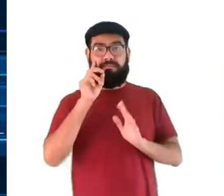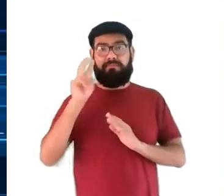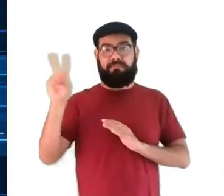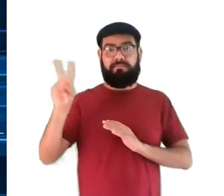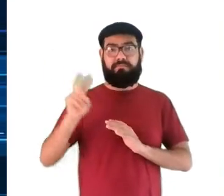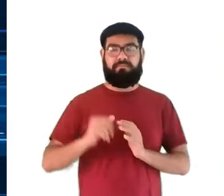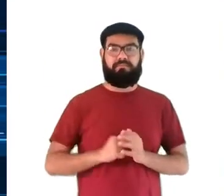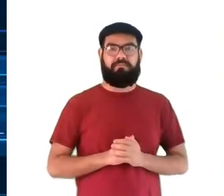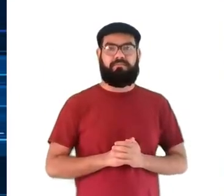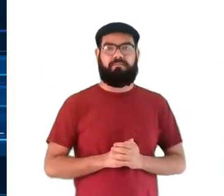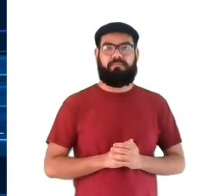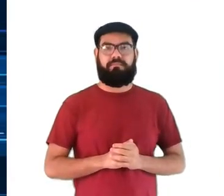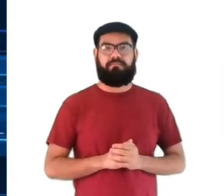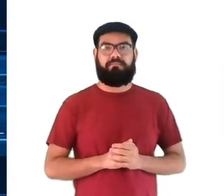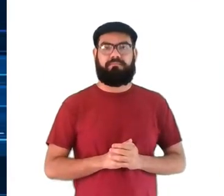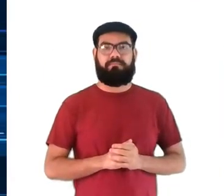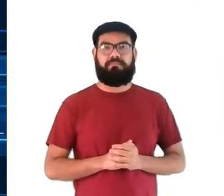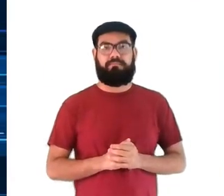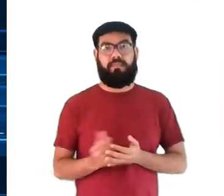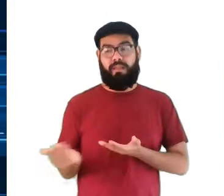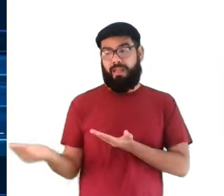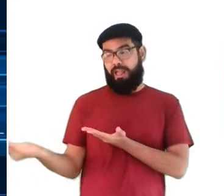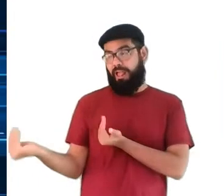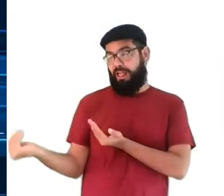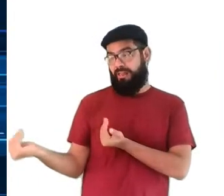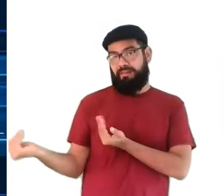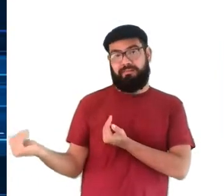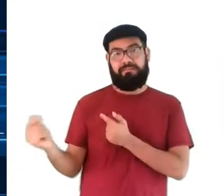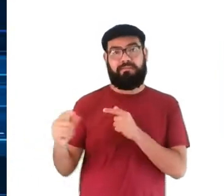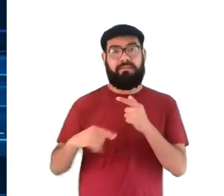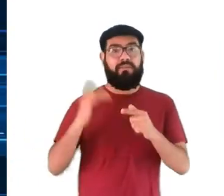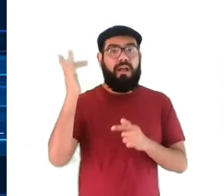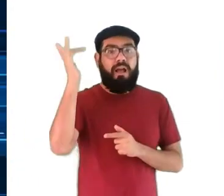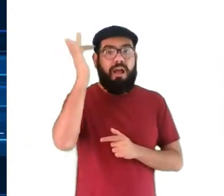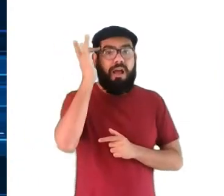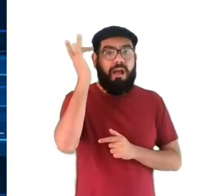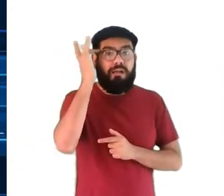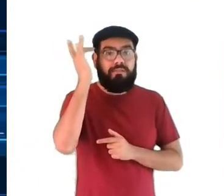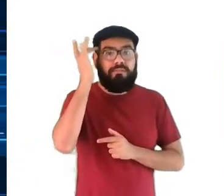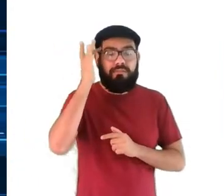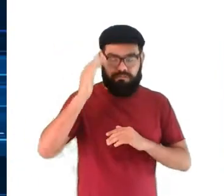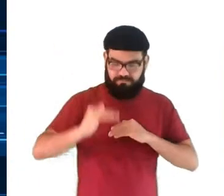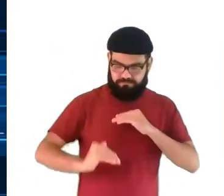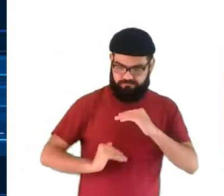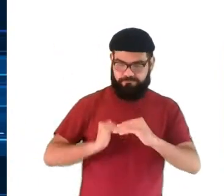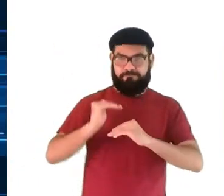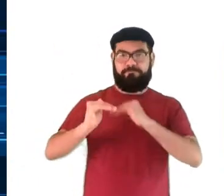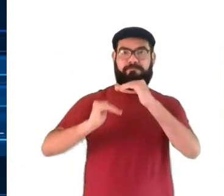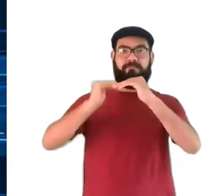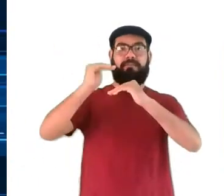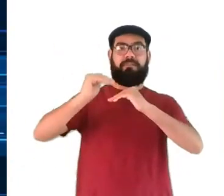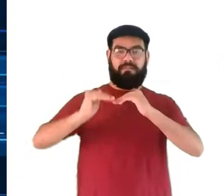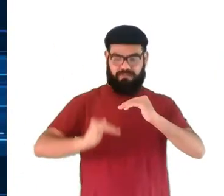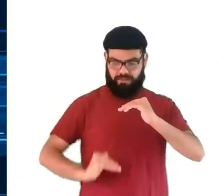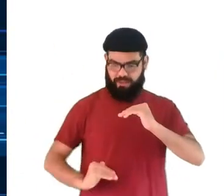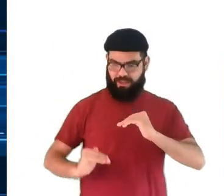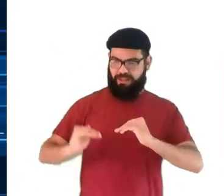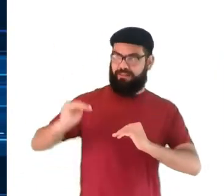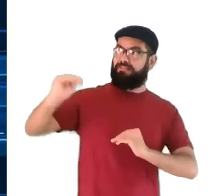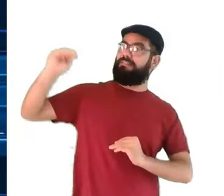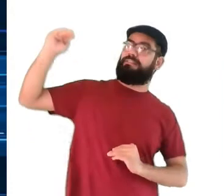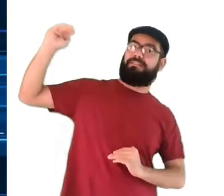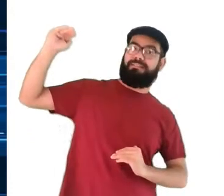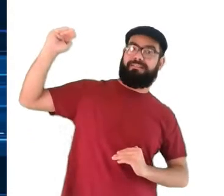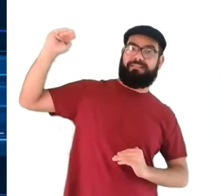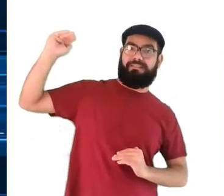vem do latim, significa adolescens, ou adolescente, significa crescer. E a adolescência, ela é uma fase